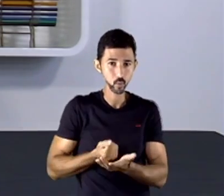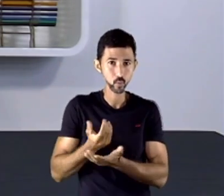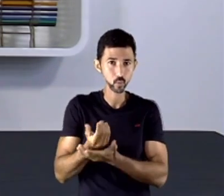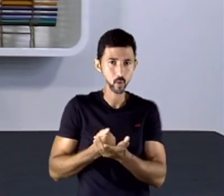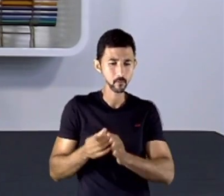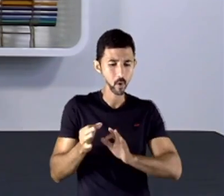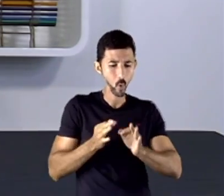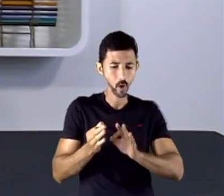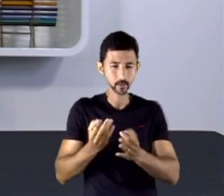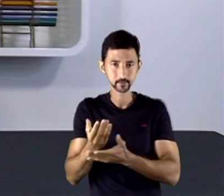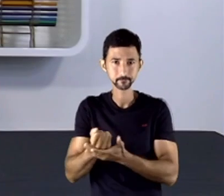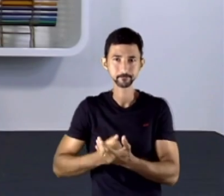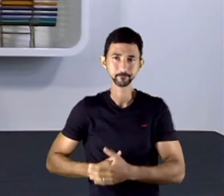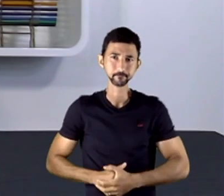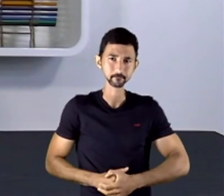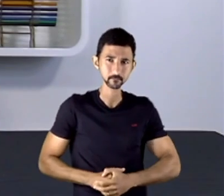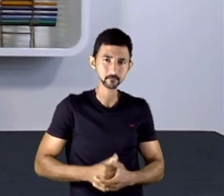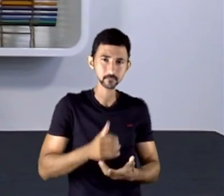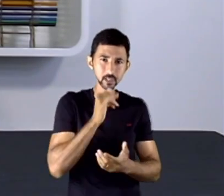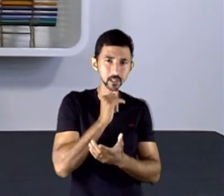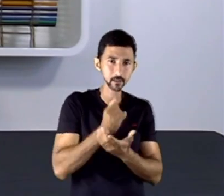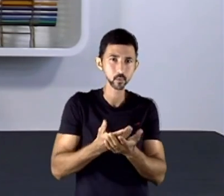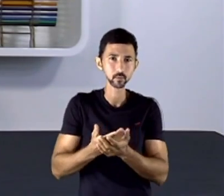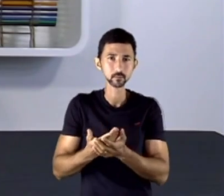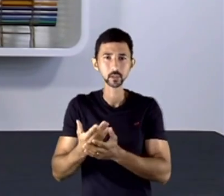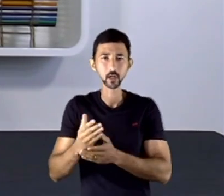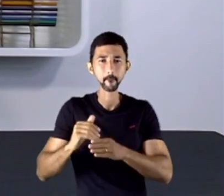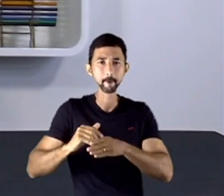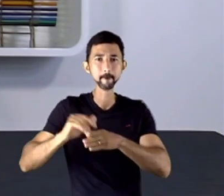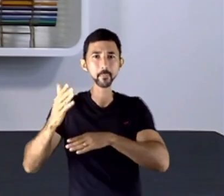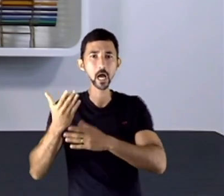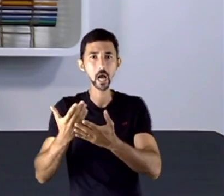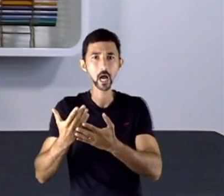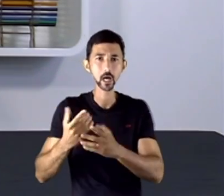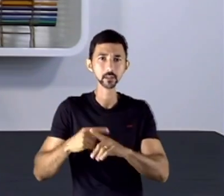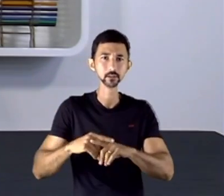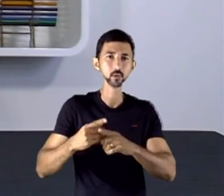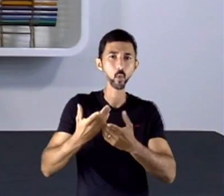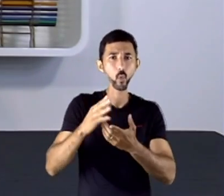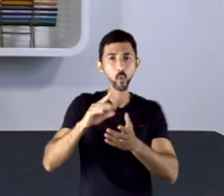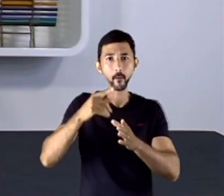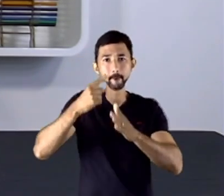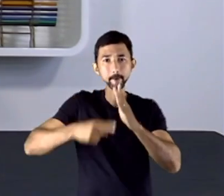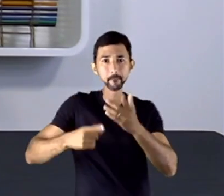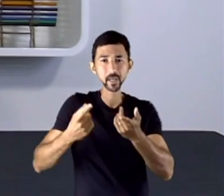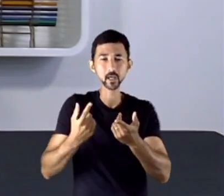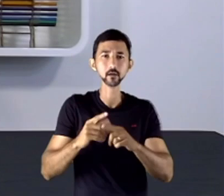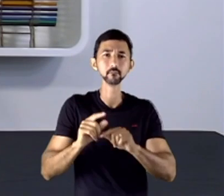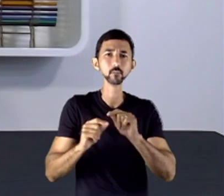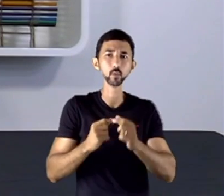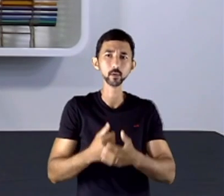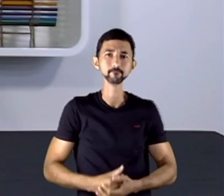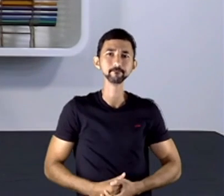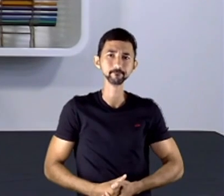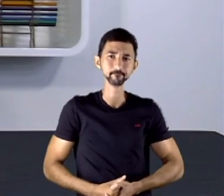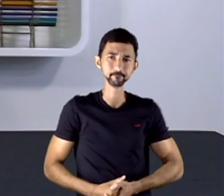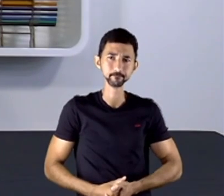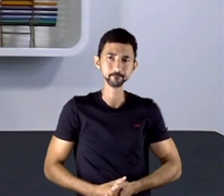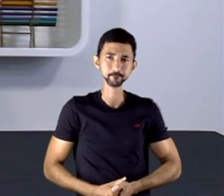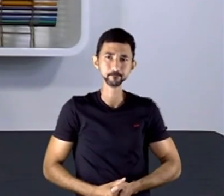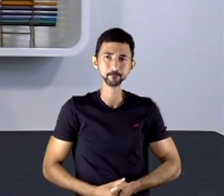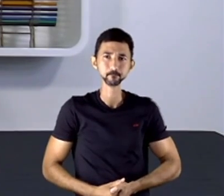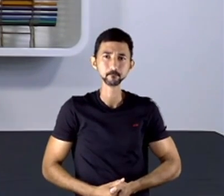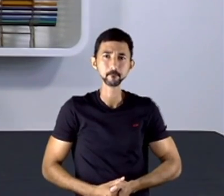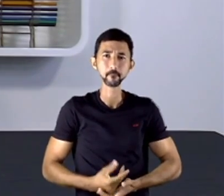o controle das passagens. Se está saindo mais passagem inteira, se está saindo mais passagem considerada meia passagem, na verdade,